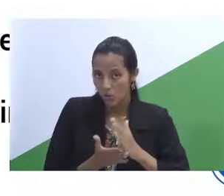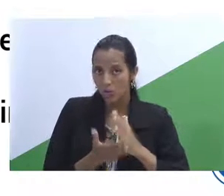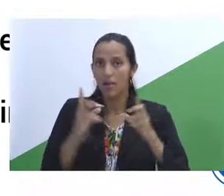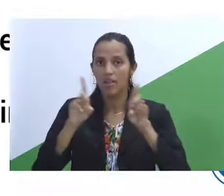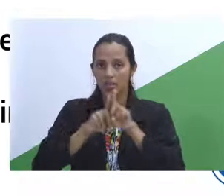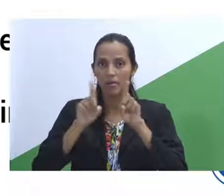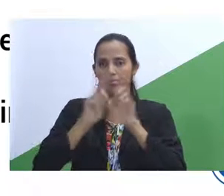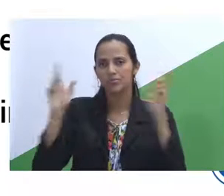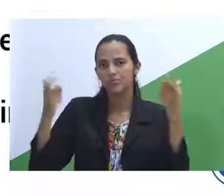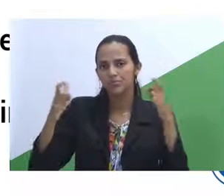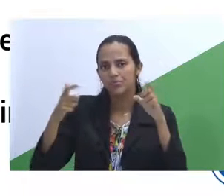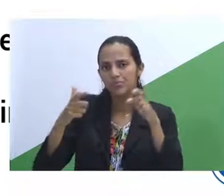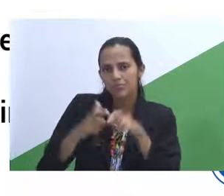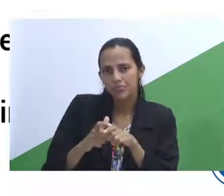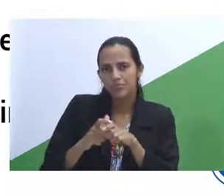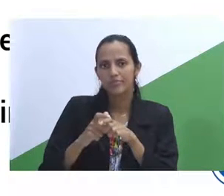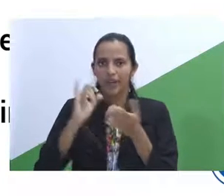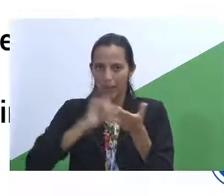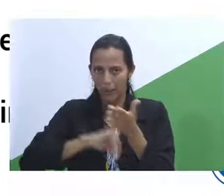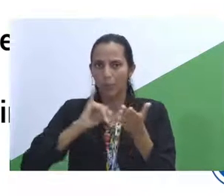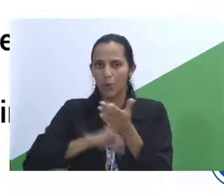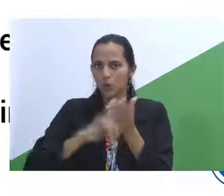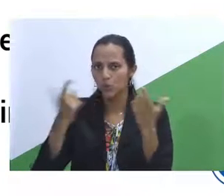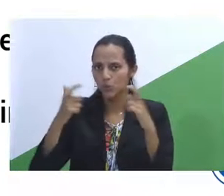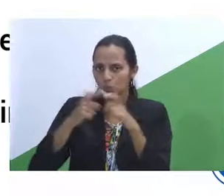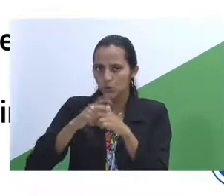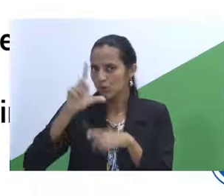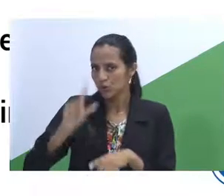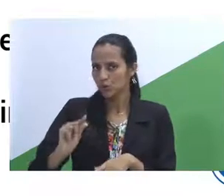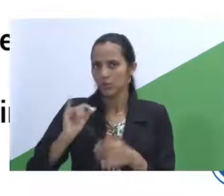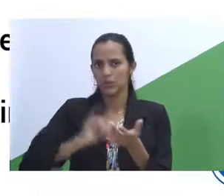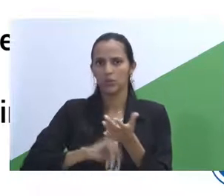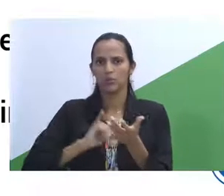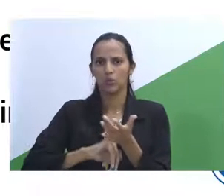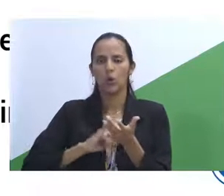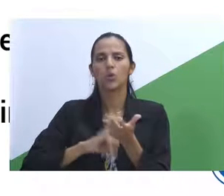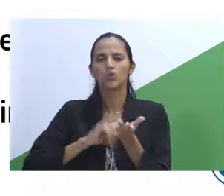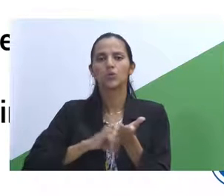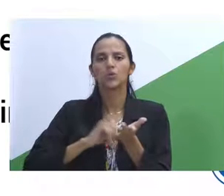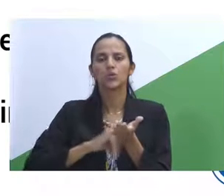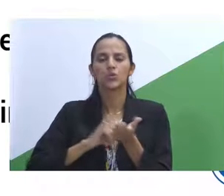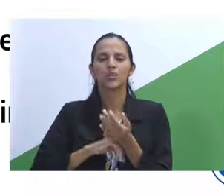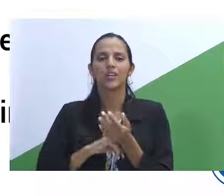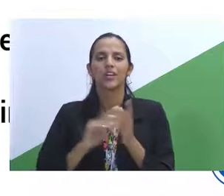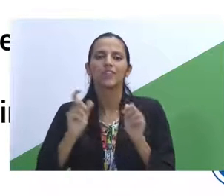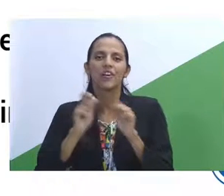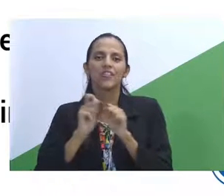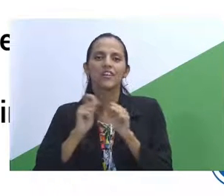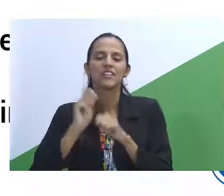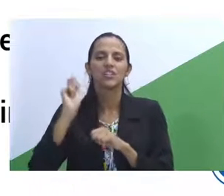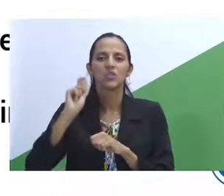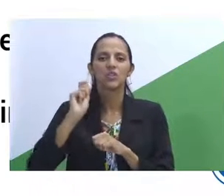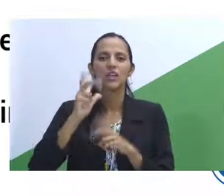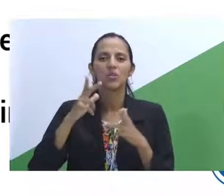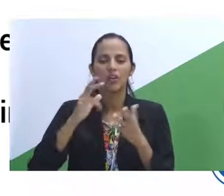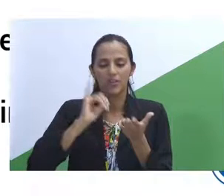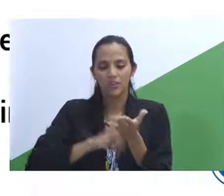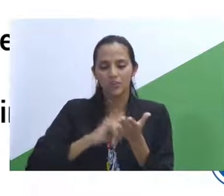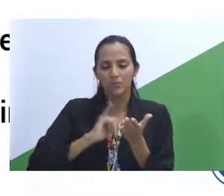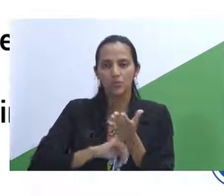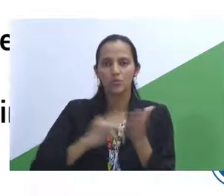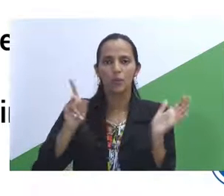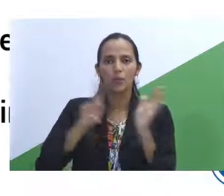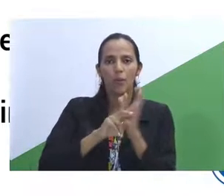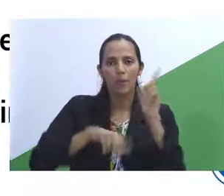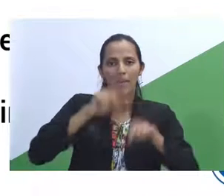reduzir, né? Os impostos sobre os bens e equipamentos industriais. Vai fazer, então, a elevação de impostos sobre produtos